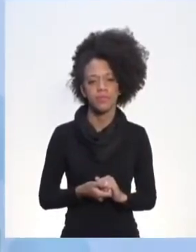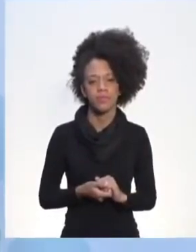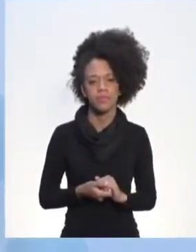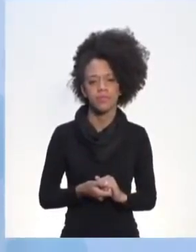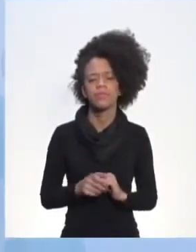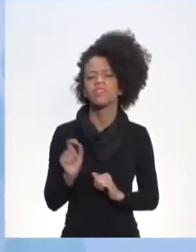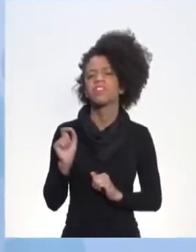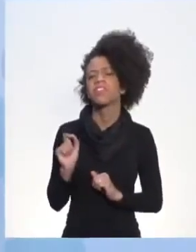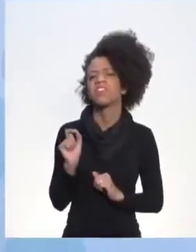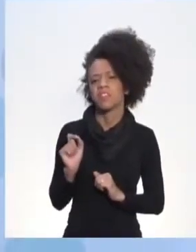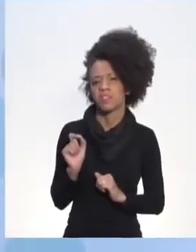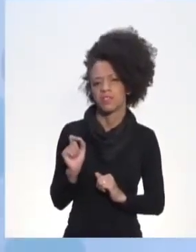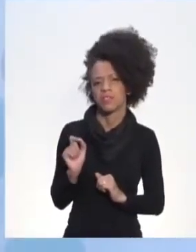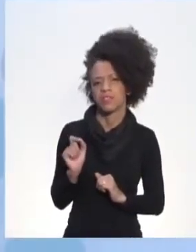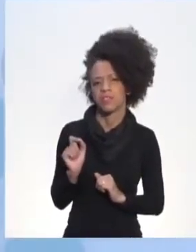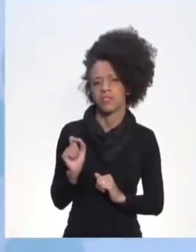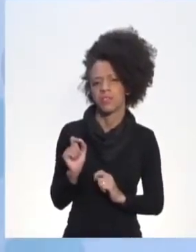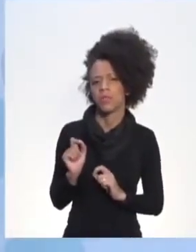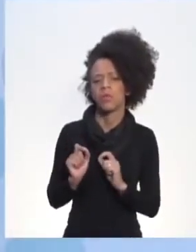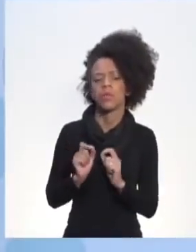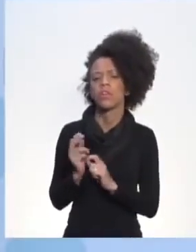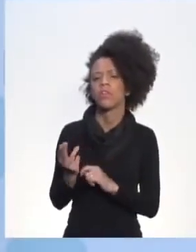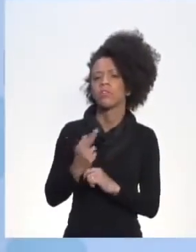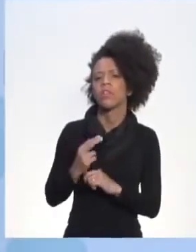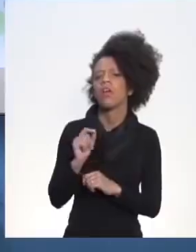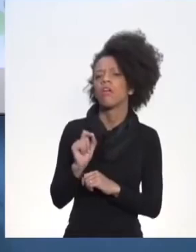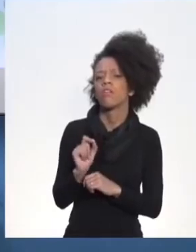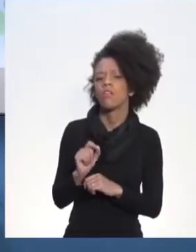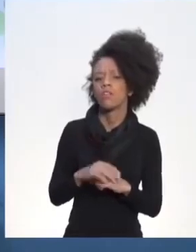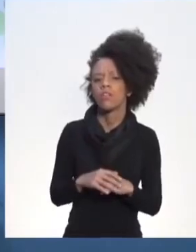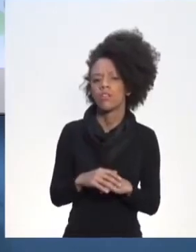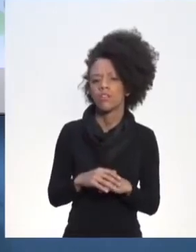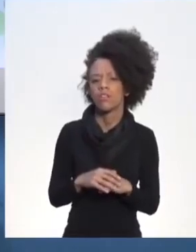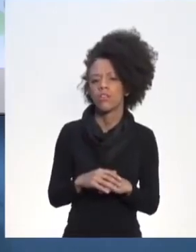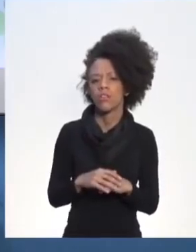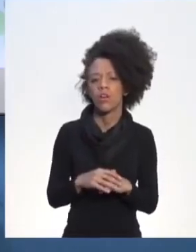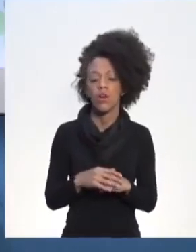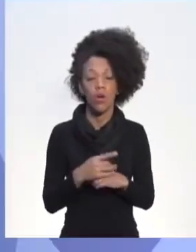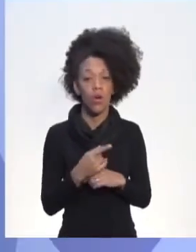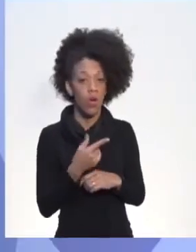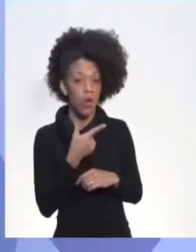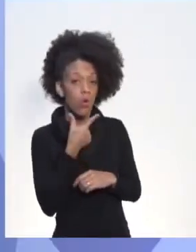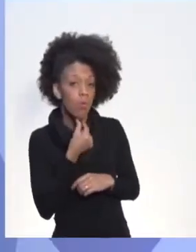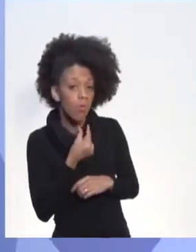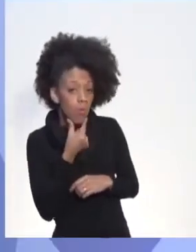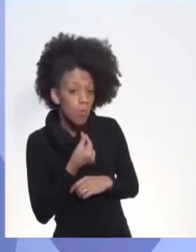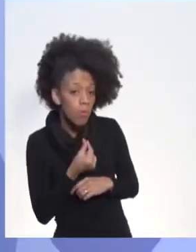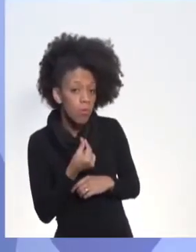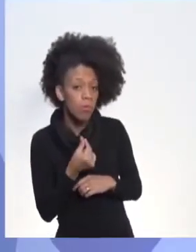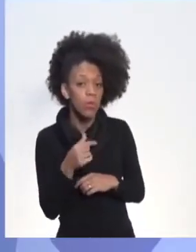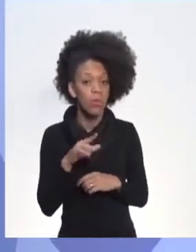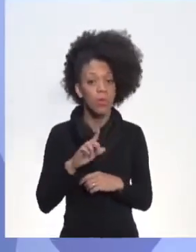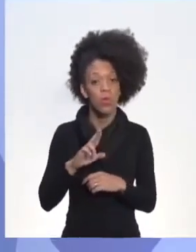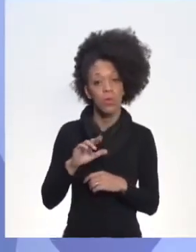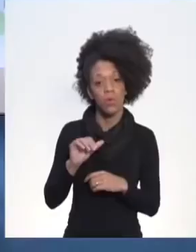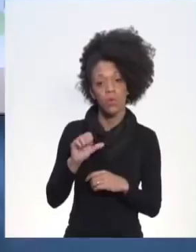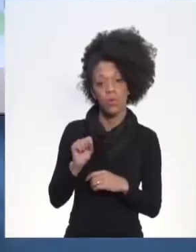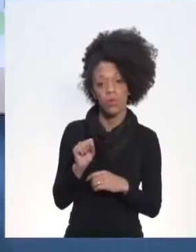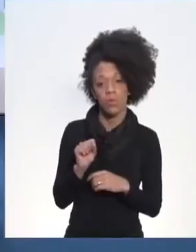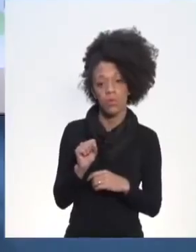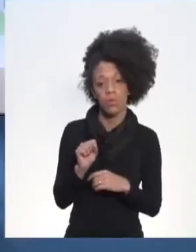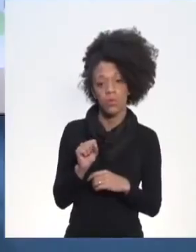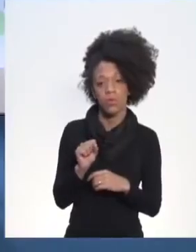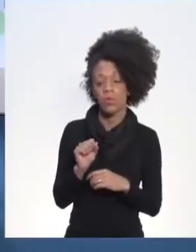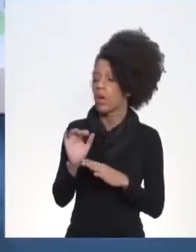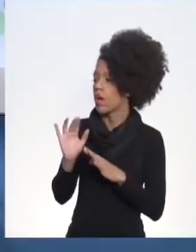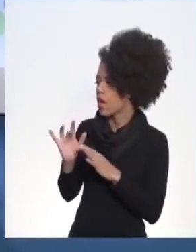Quem? O que eles colocaram no quem? Colocaram um garoto, o Lucas Eu vou colocou...